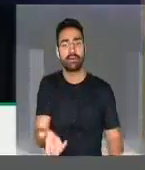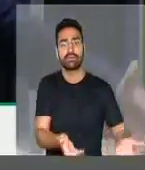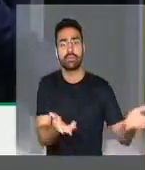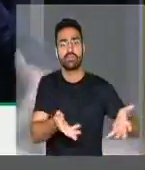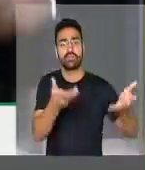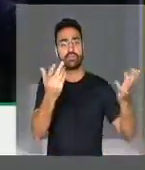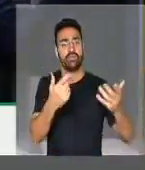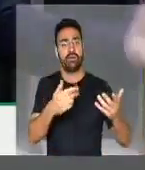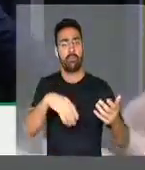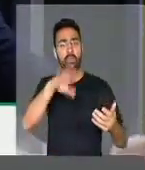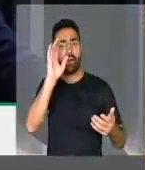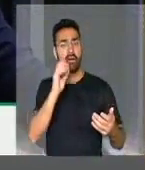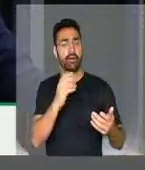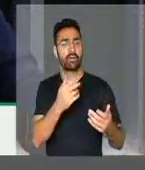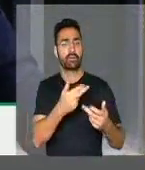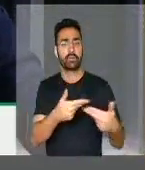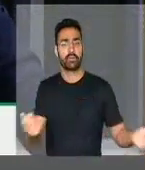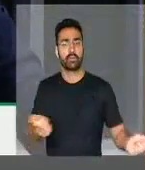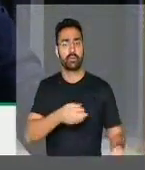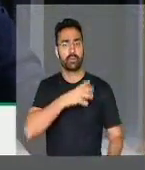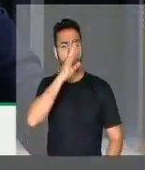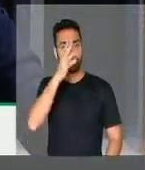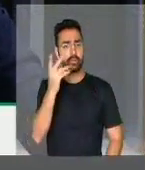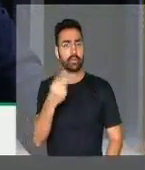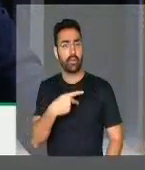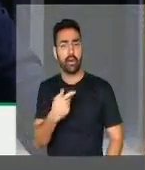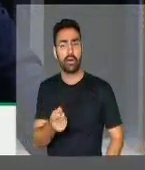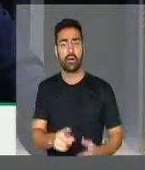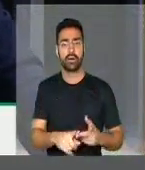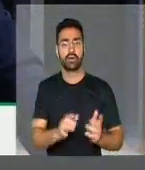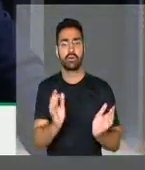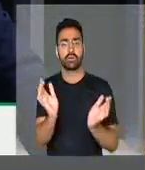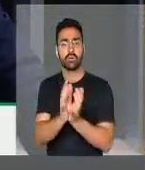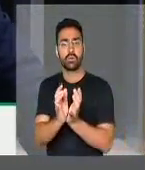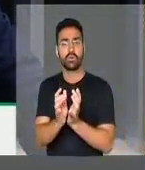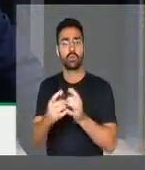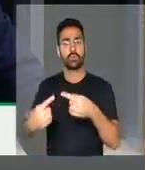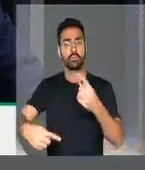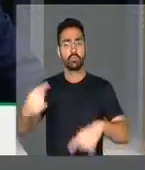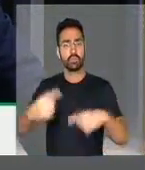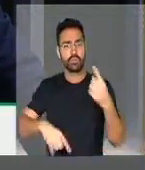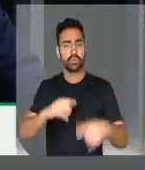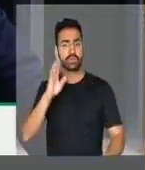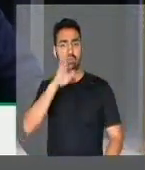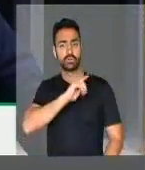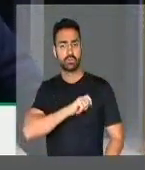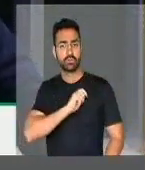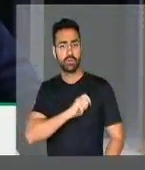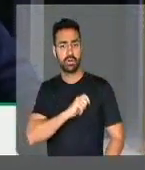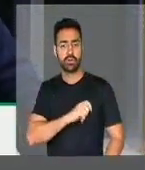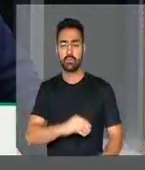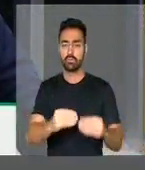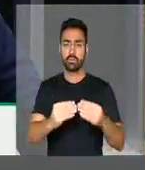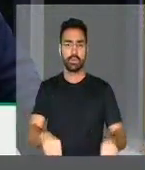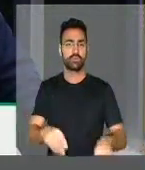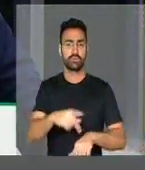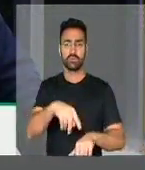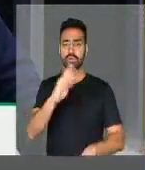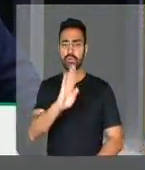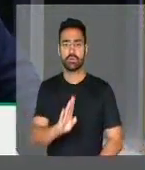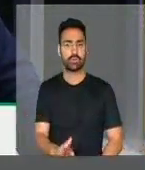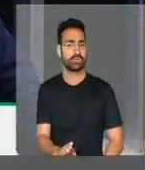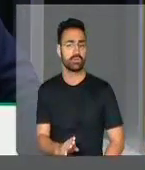forças fortalecer em segmentos políticos pepper nós ticos prejudiciais ao nosso país